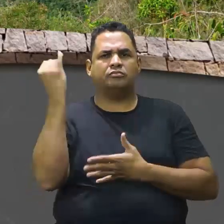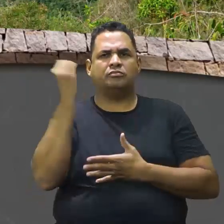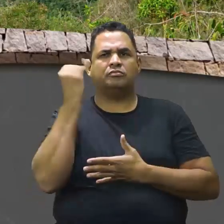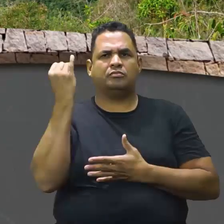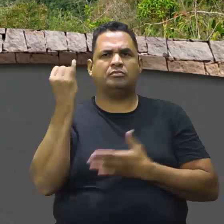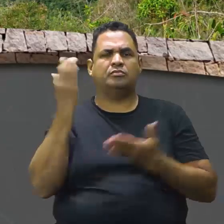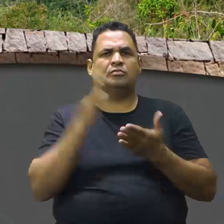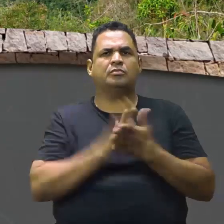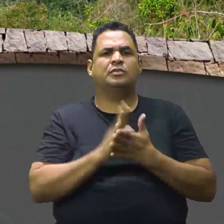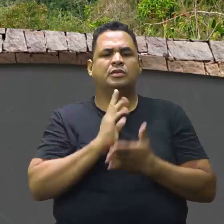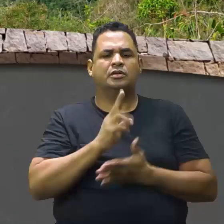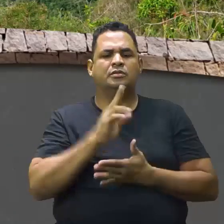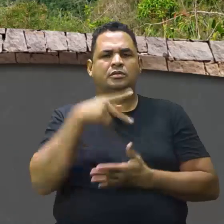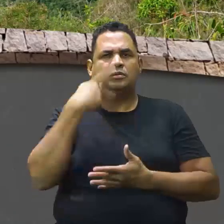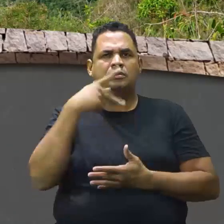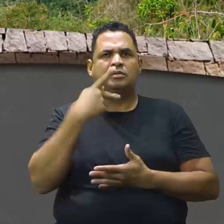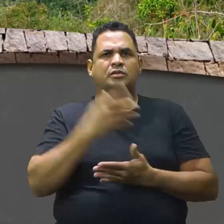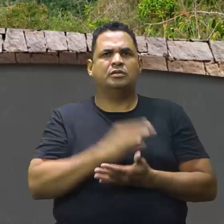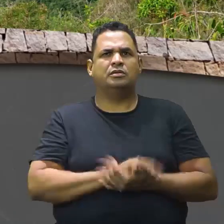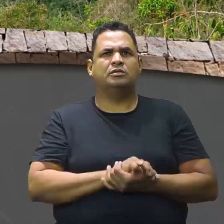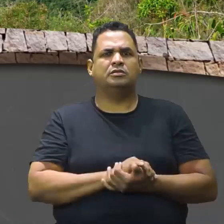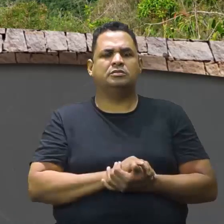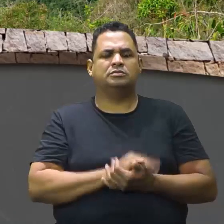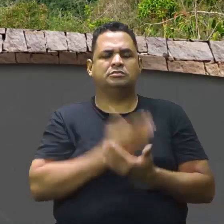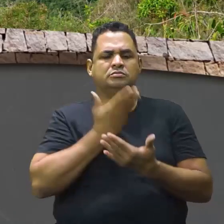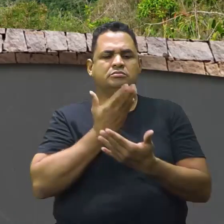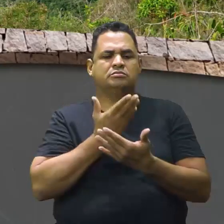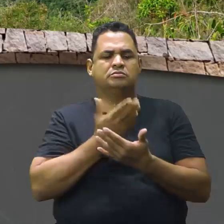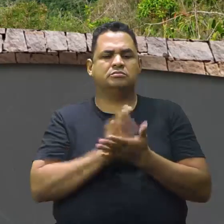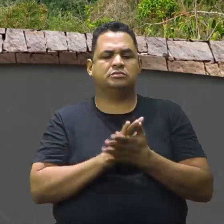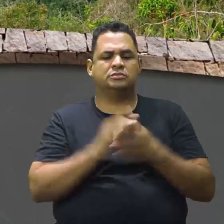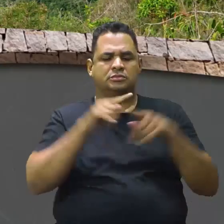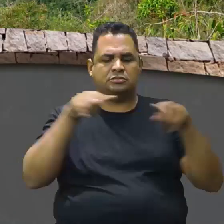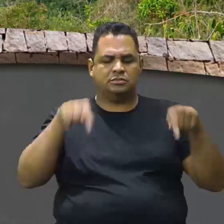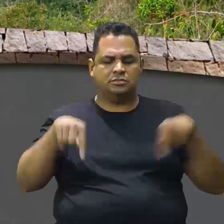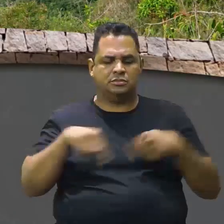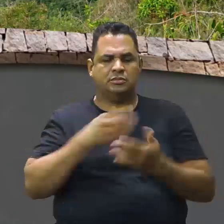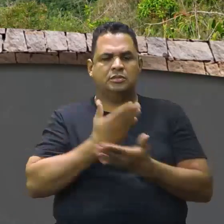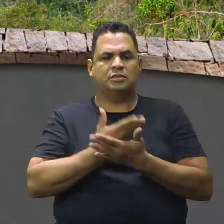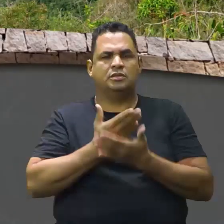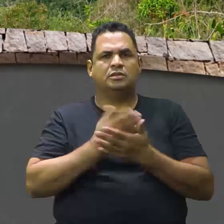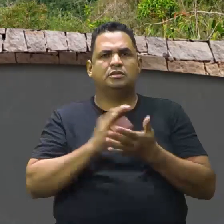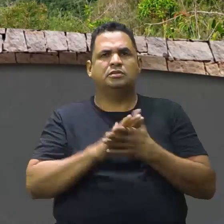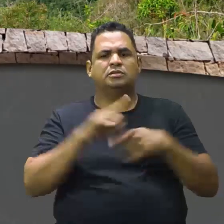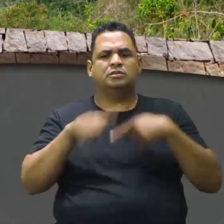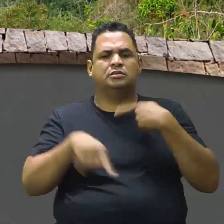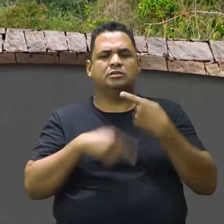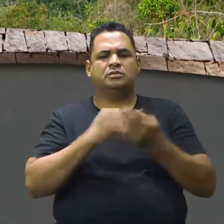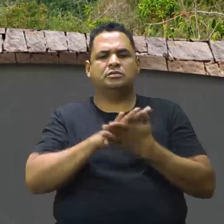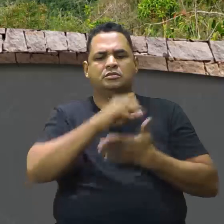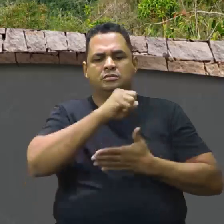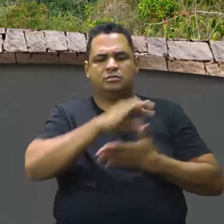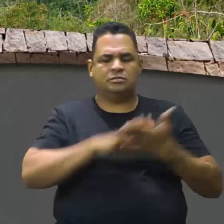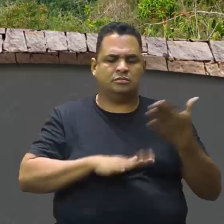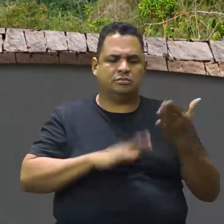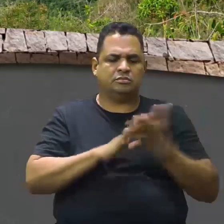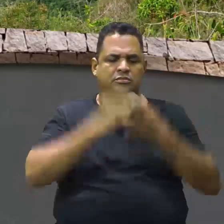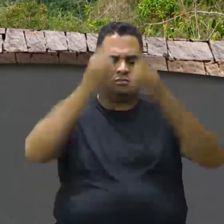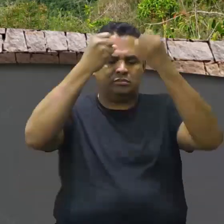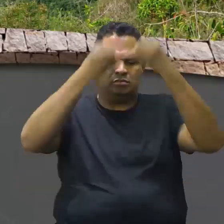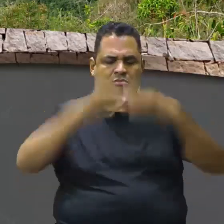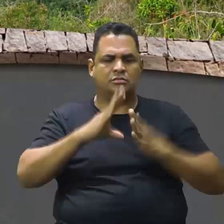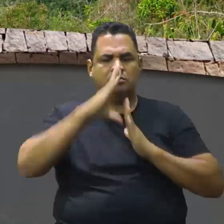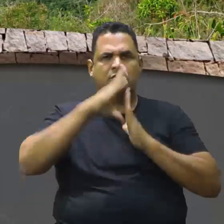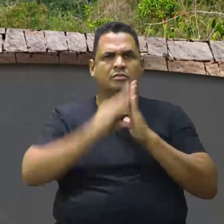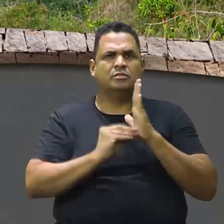importante. Eu sempre falo o seguinte lá em sala de aula com meus alunos. Após a atividade, após a explicação do